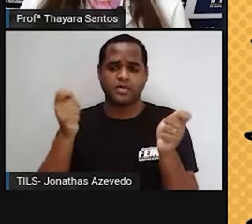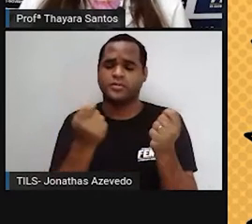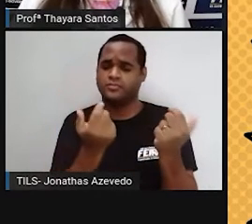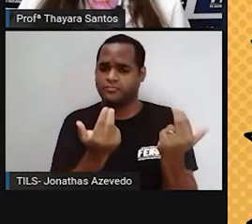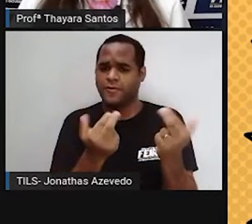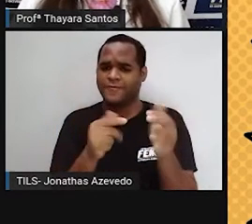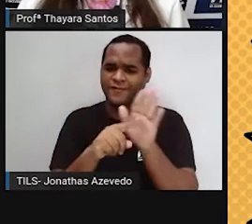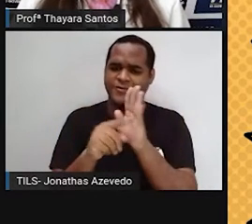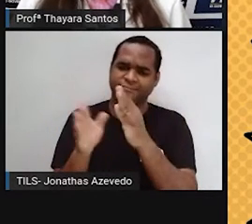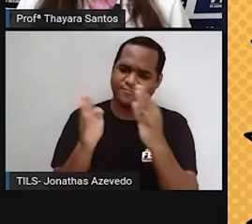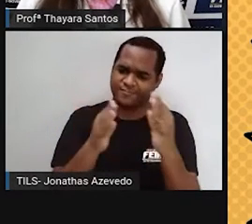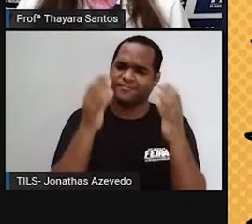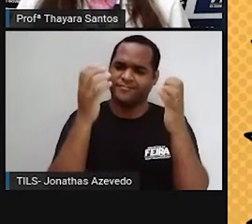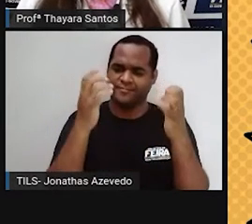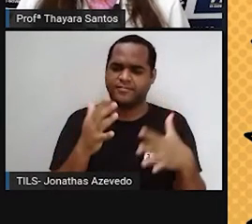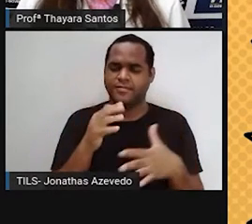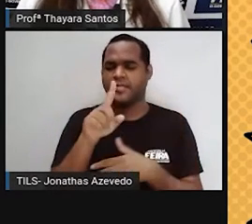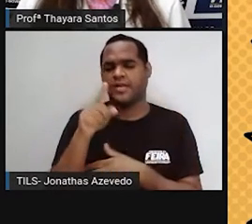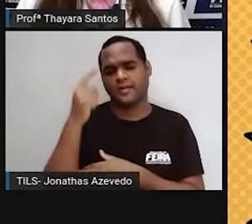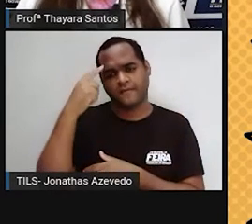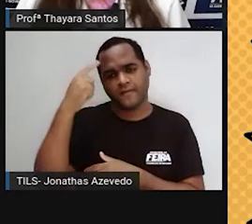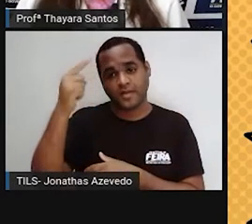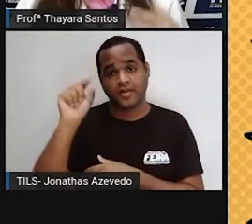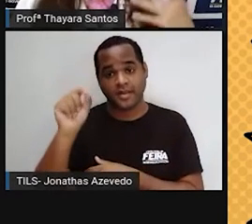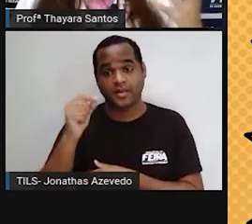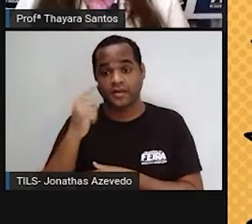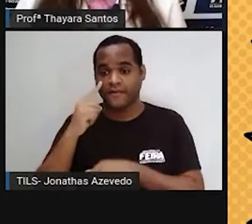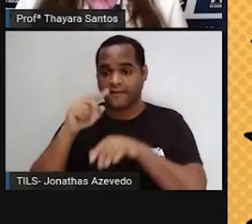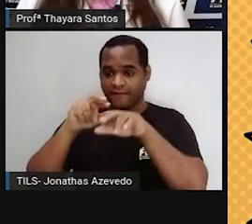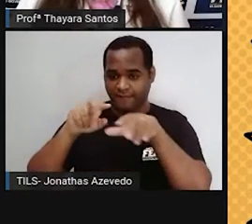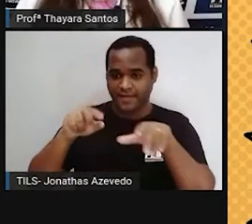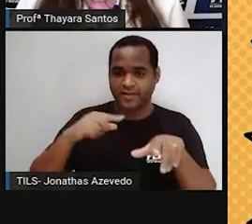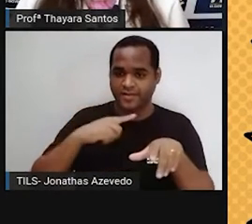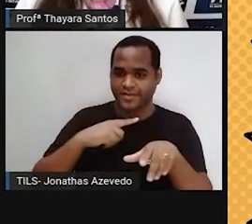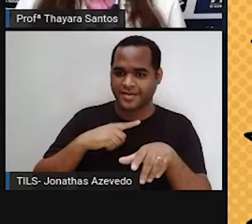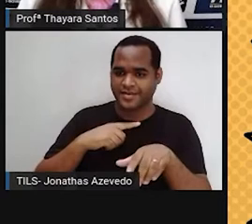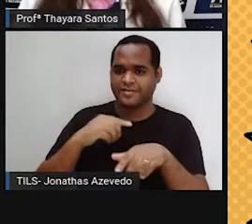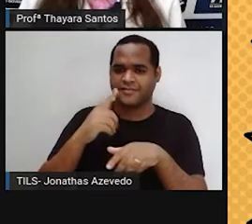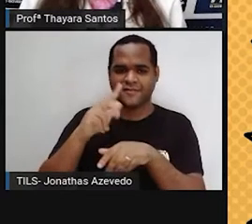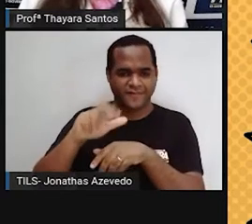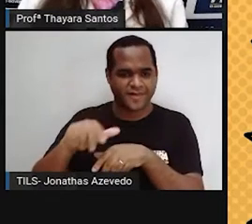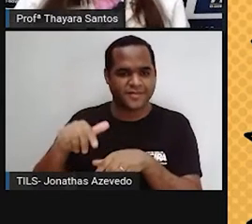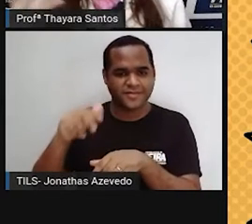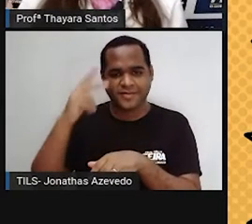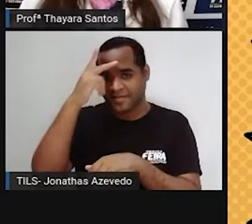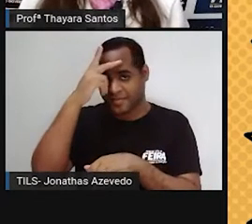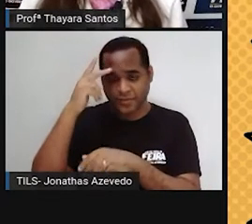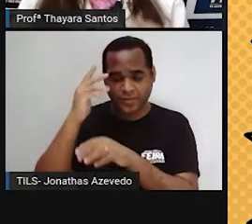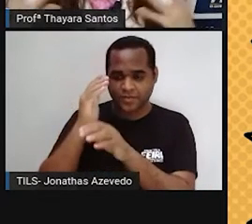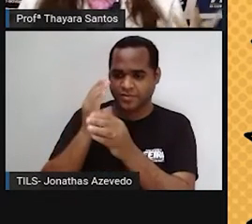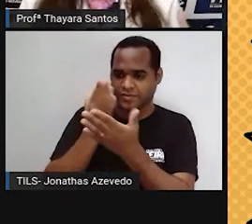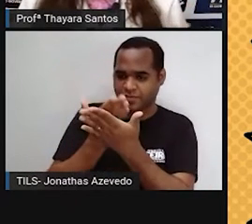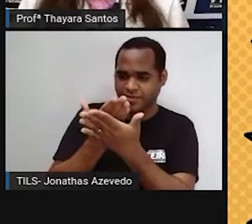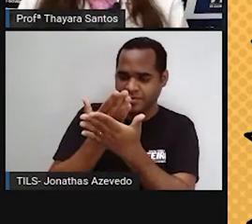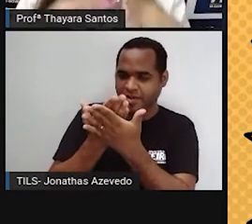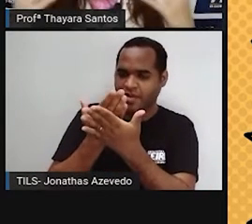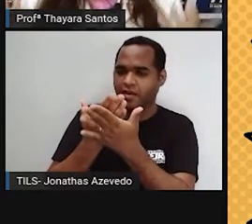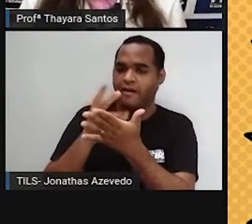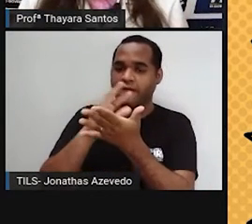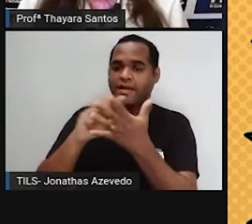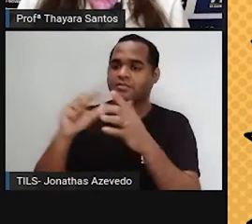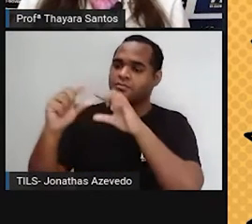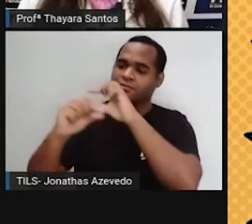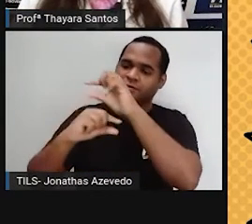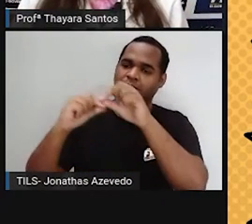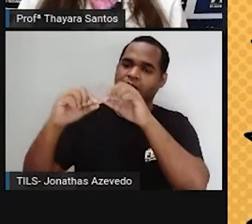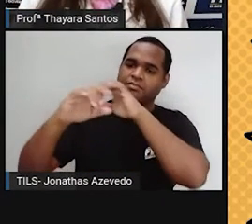Uma dessas evidências é justamente porque os dados que a gente recebe dos satélites mostram que as galáxias e os corpos que existem no